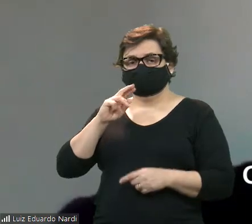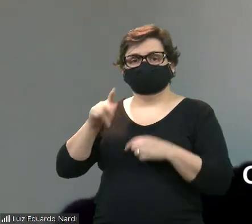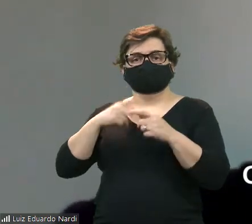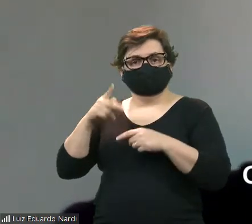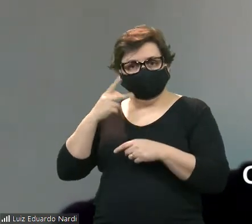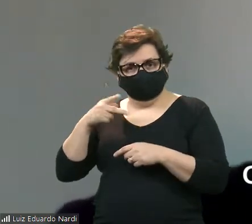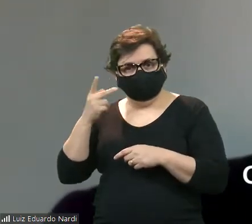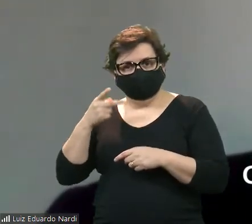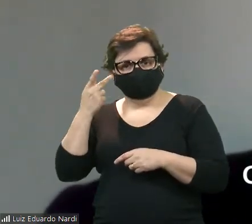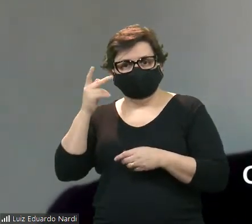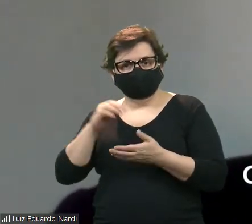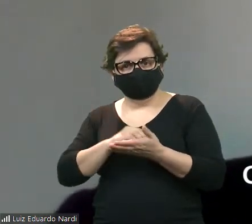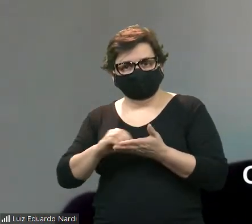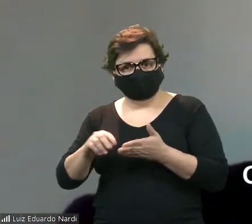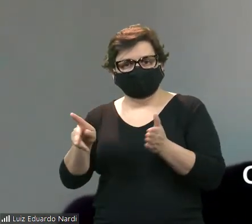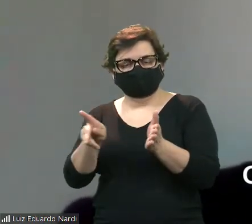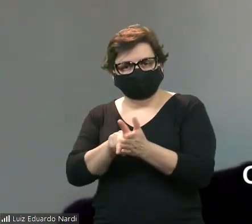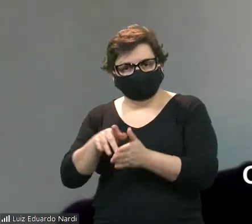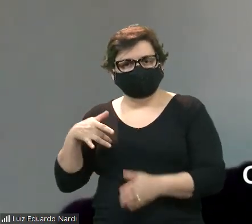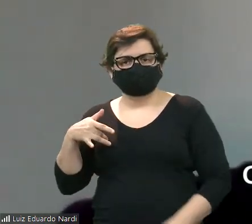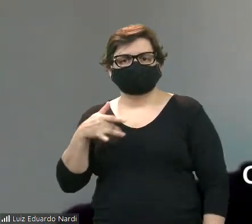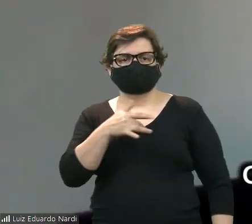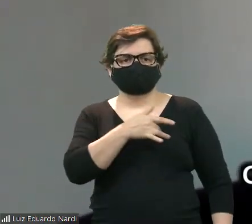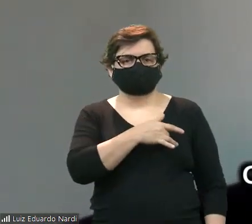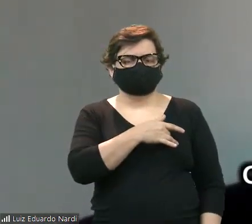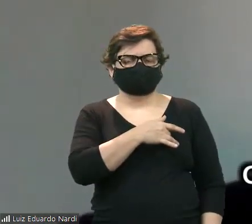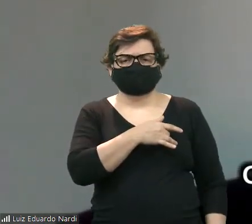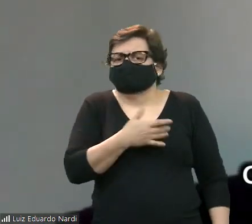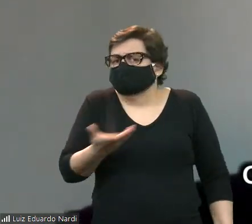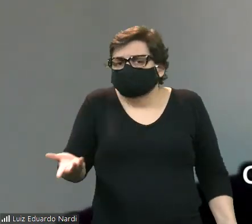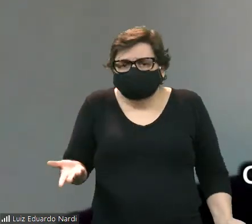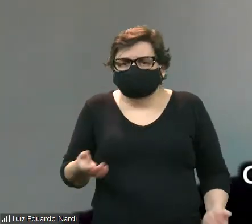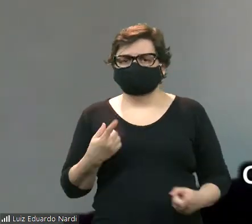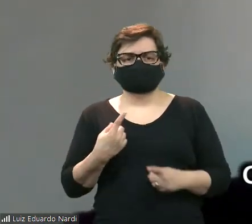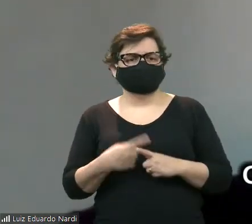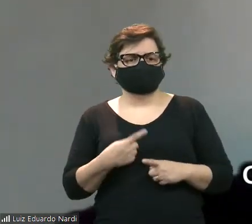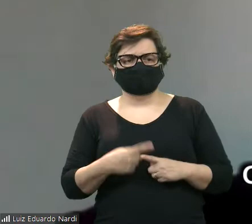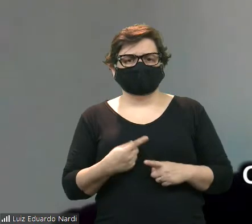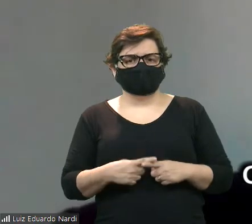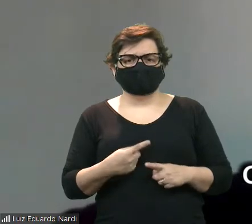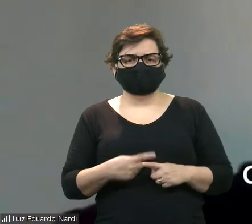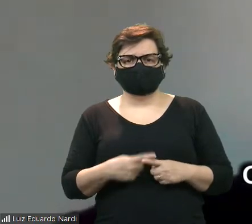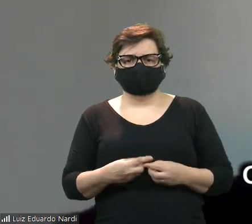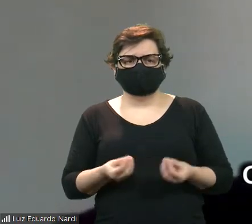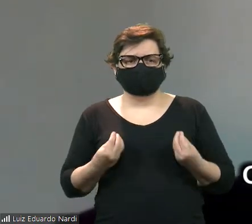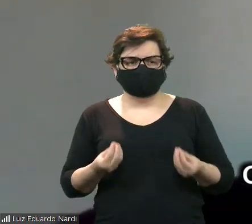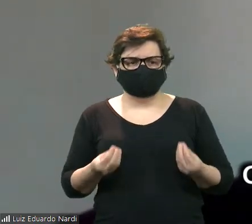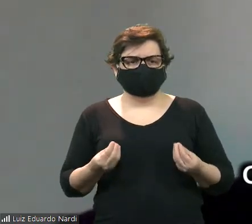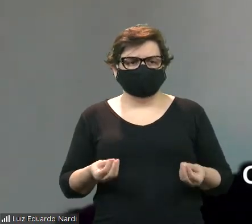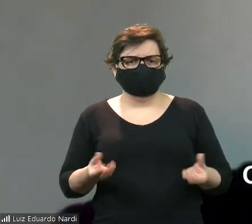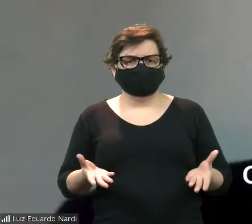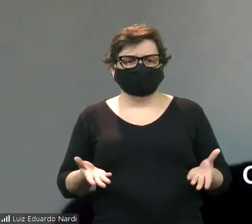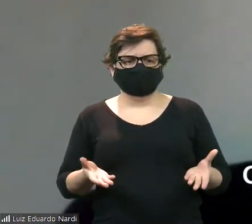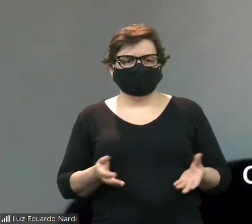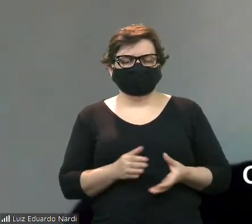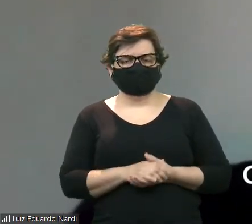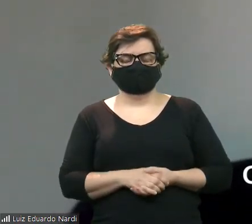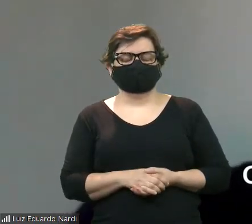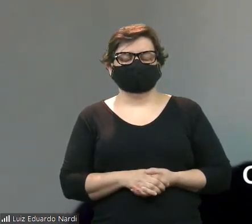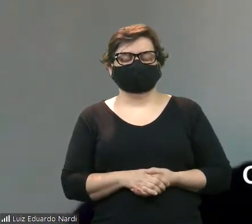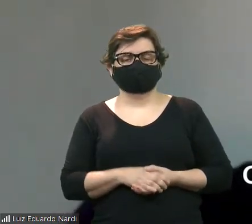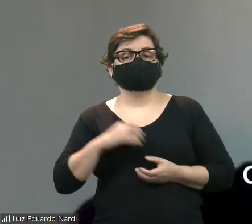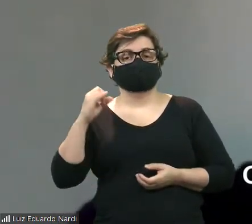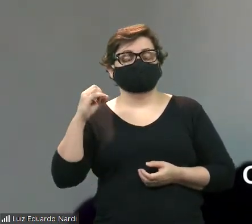da pasta, ao secretário da saúde. Eu não vejo nenhum senso, nenhuma necessidade, sobretudo